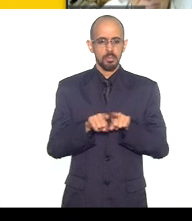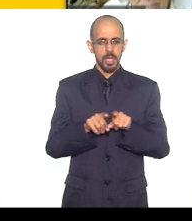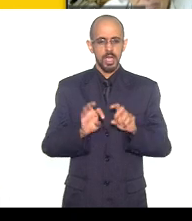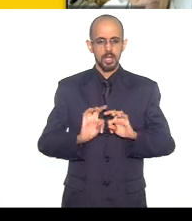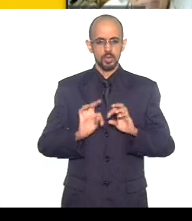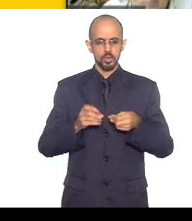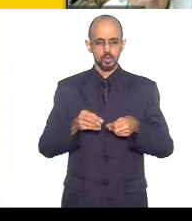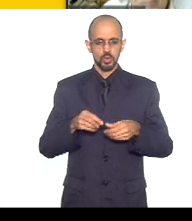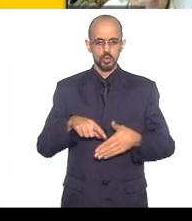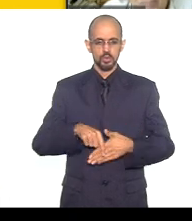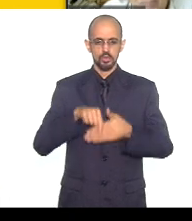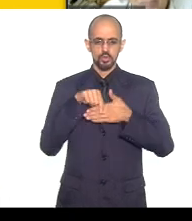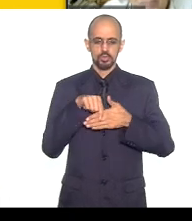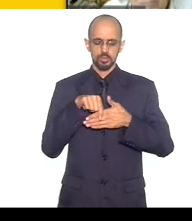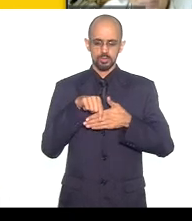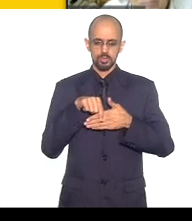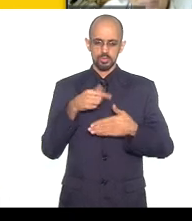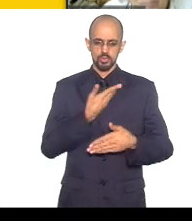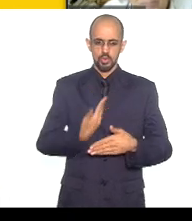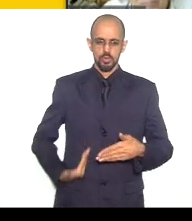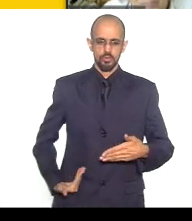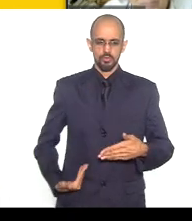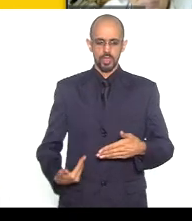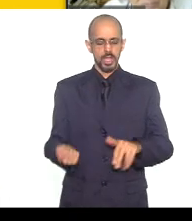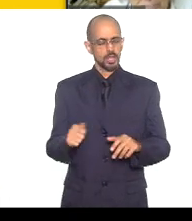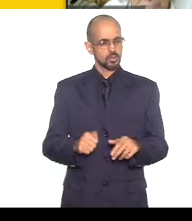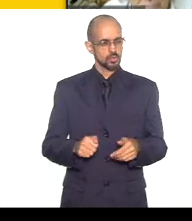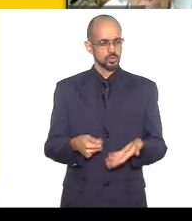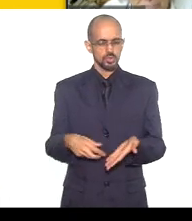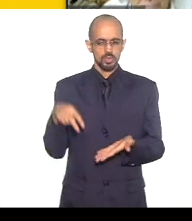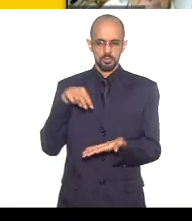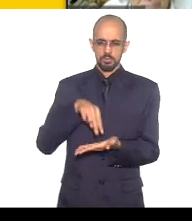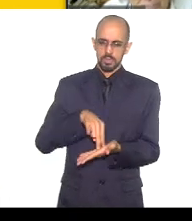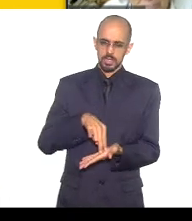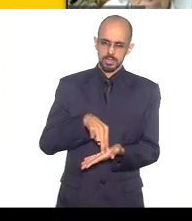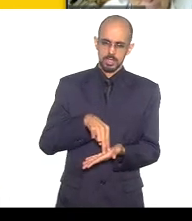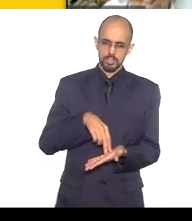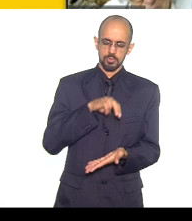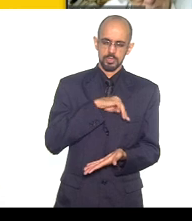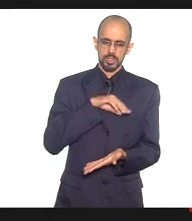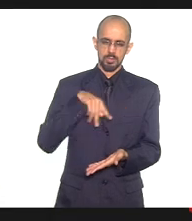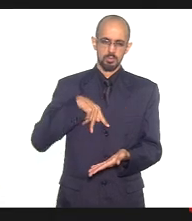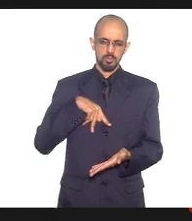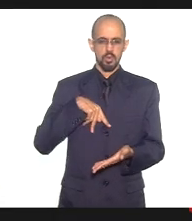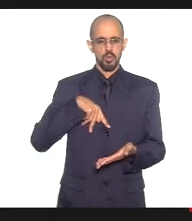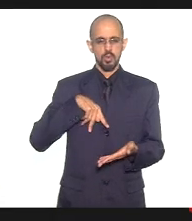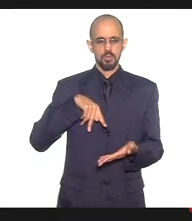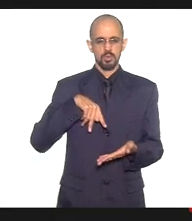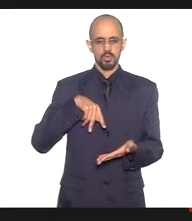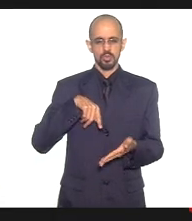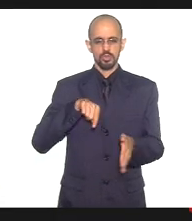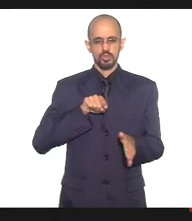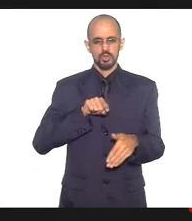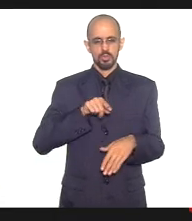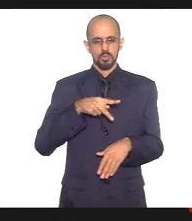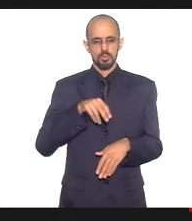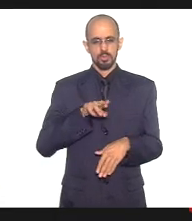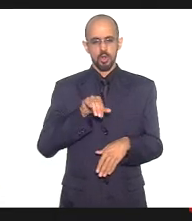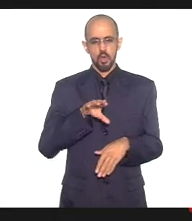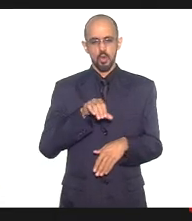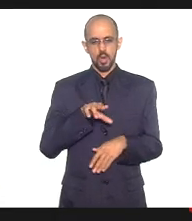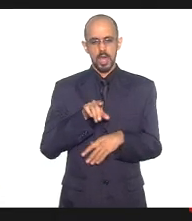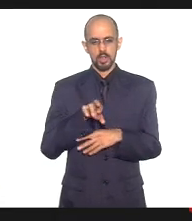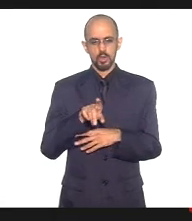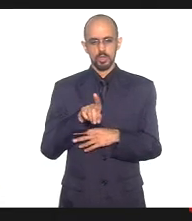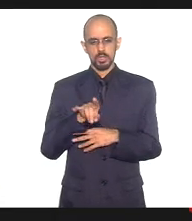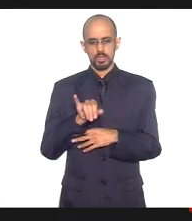do governo aqui presentes, a ANP, Cefaz, Ministério Público e também Procuradoria-Geral e os representantes dos